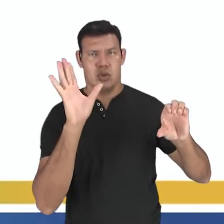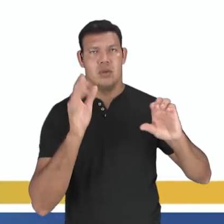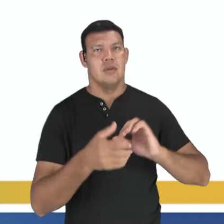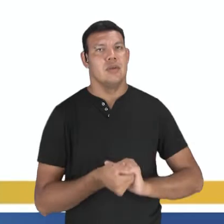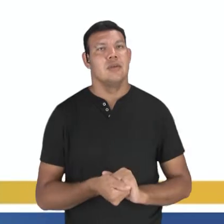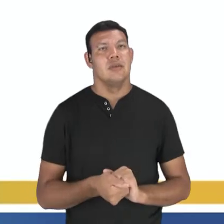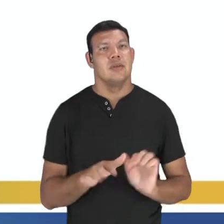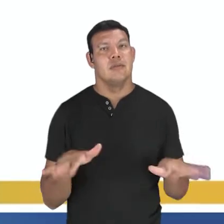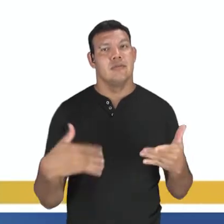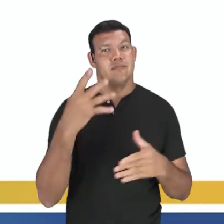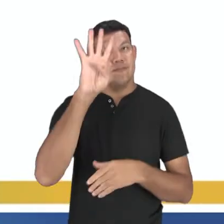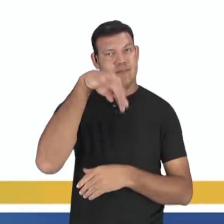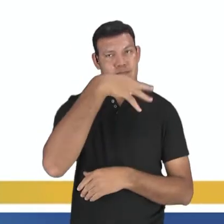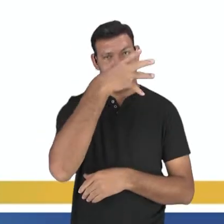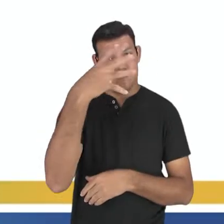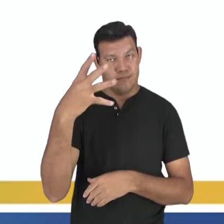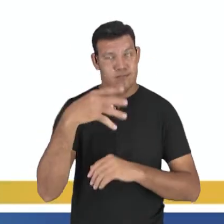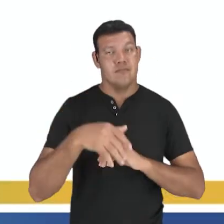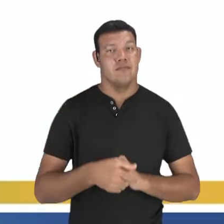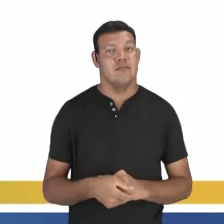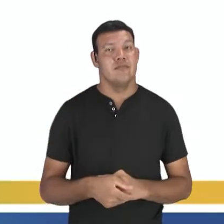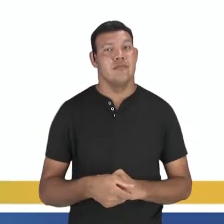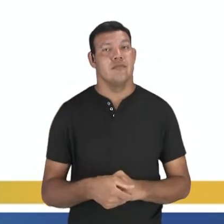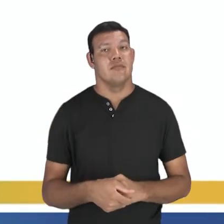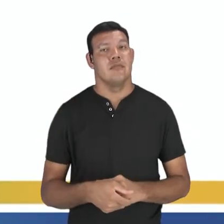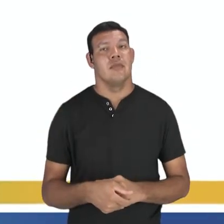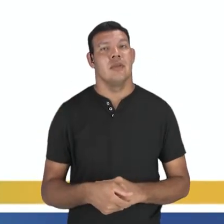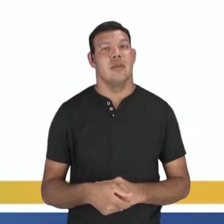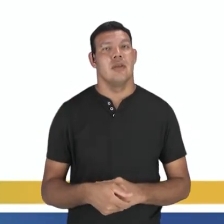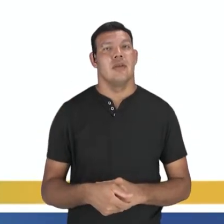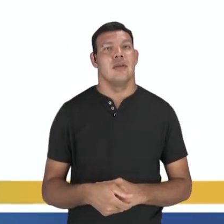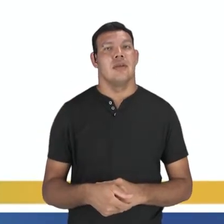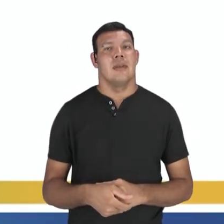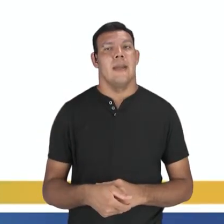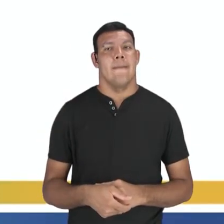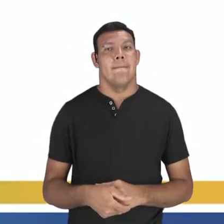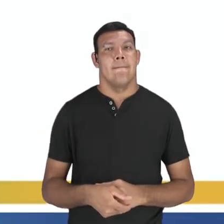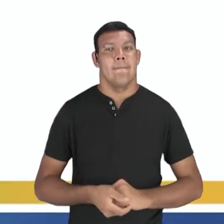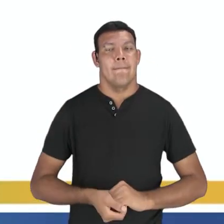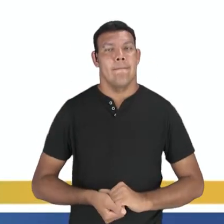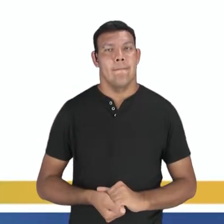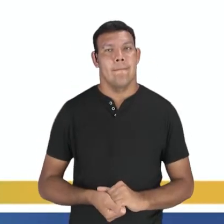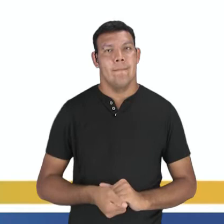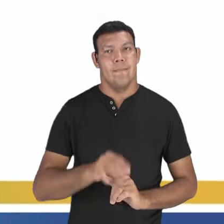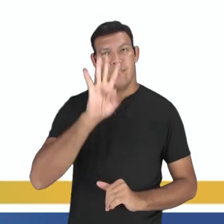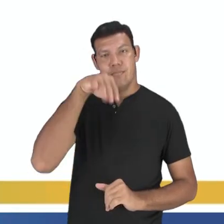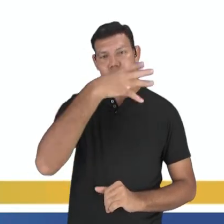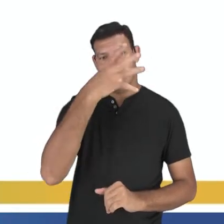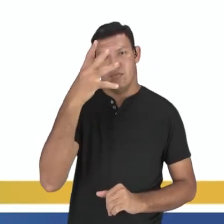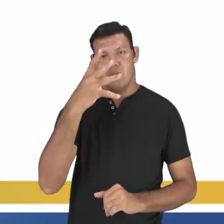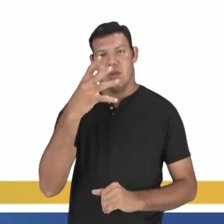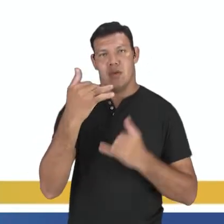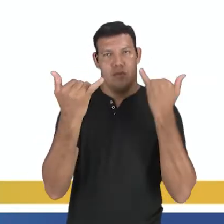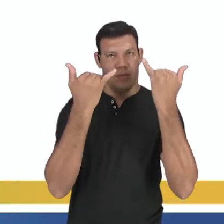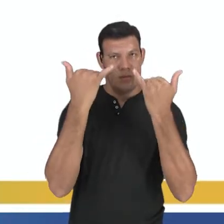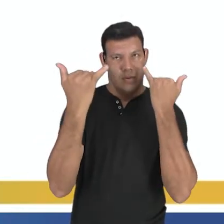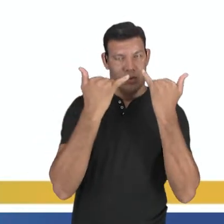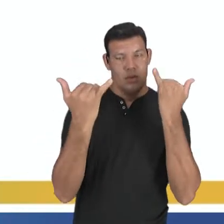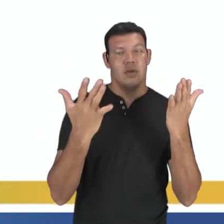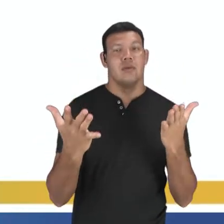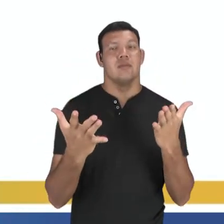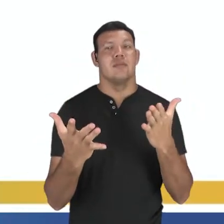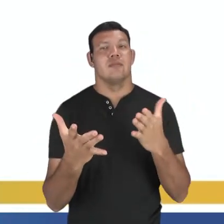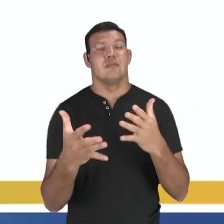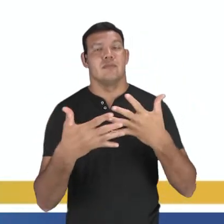pode ver. Ó. O estriado esquelético, vários núcleos e estriações. O estriado cardíaco, apenas 1 ou 2